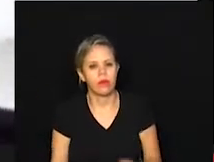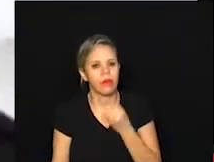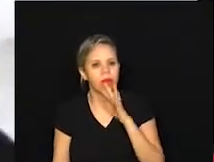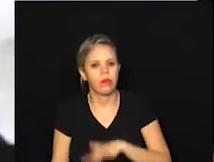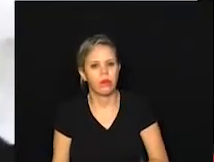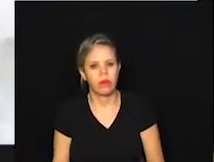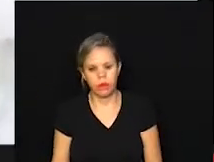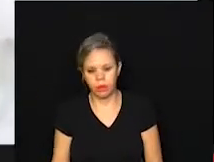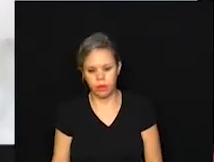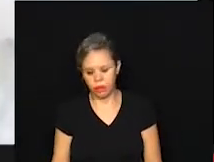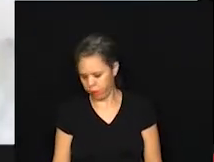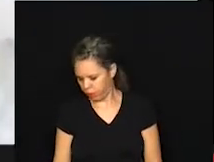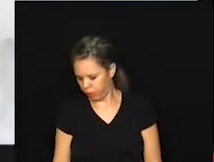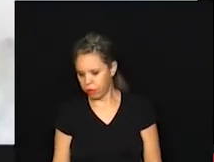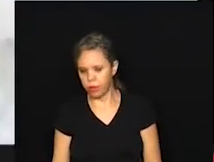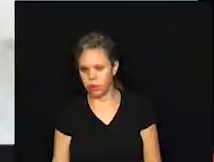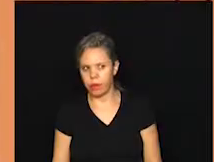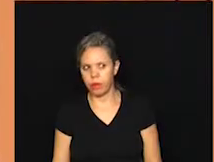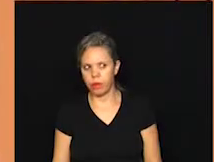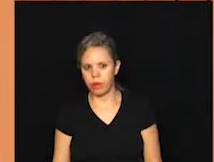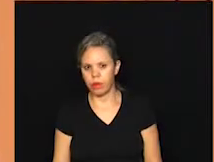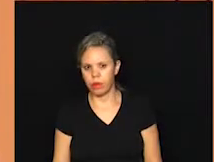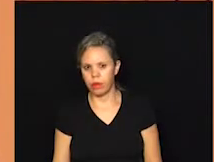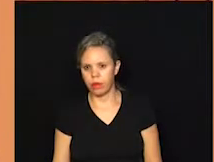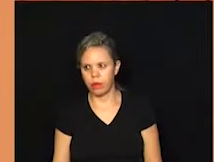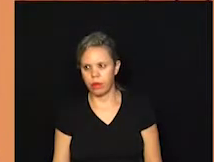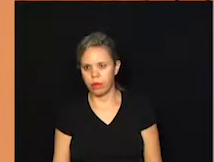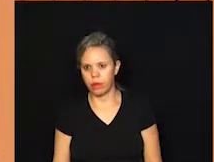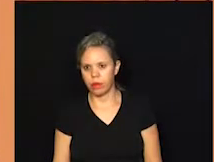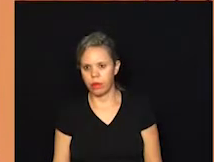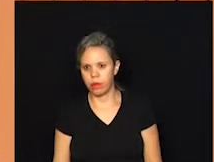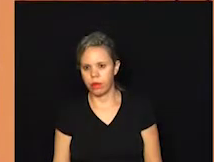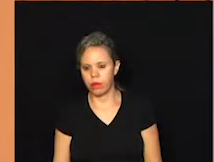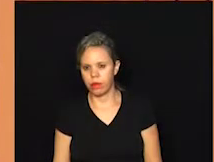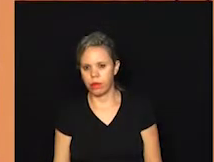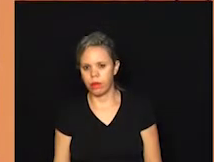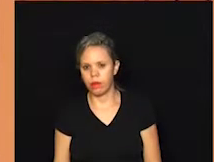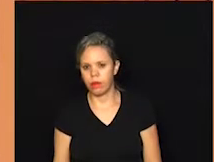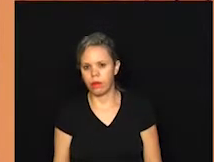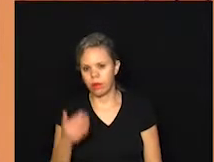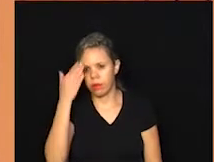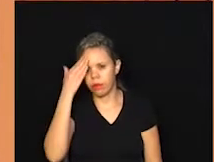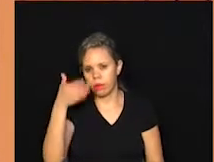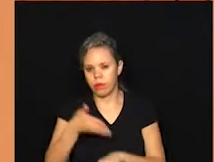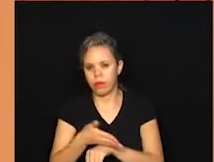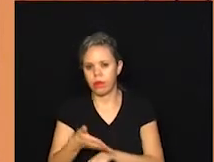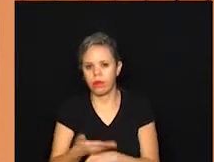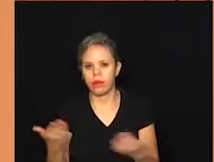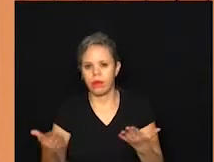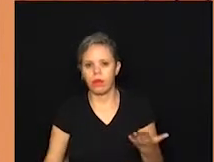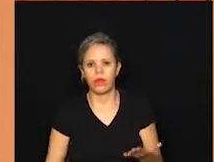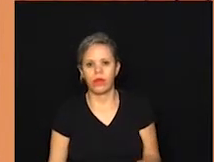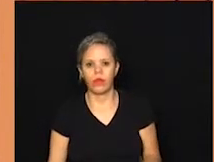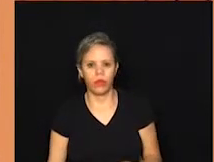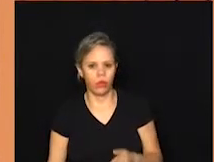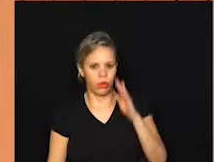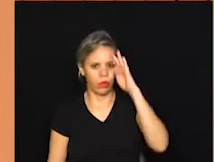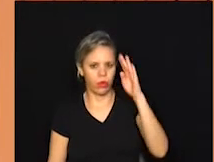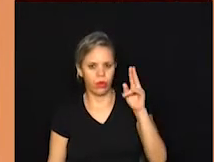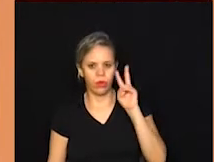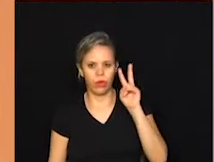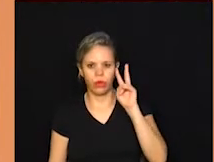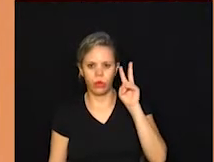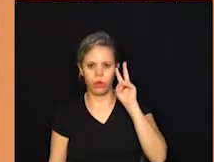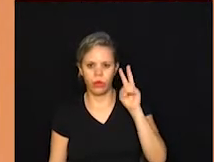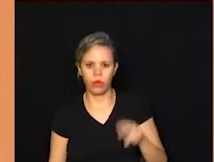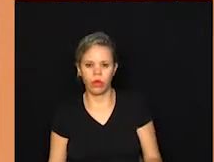tarde, gente. Eu agradeço, Guida, a sua participação aqui conosco hoje. É fundamental lembrar sempre